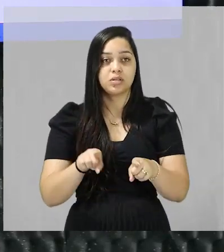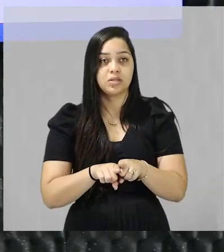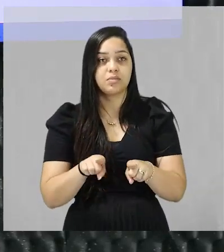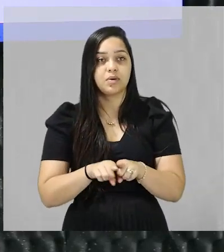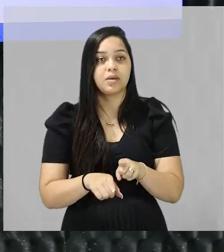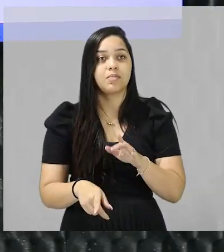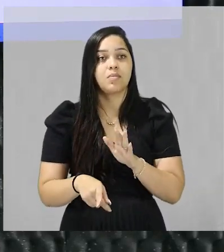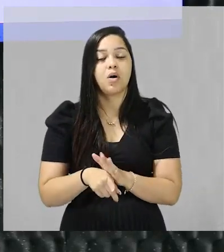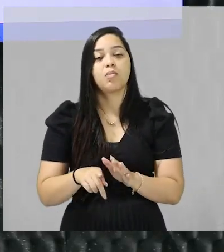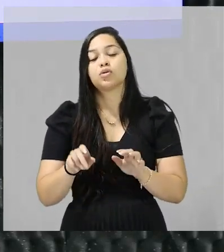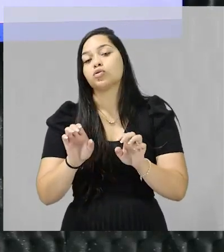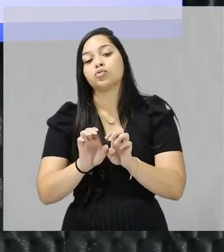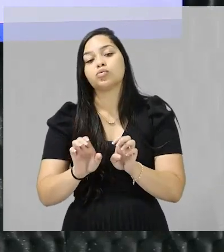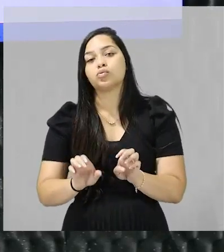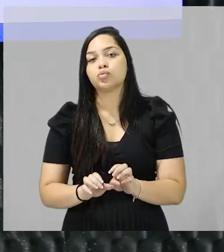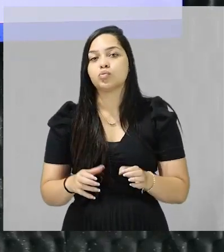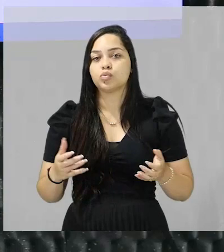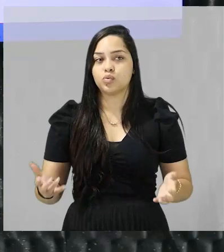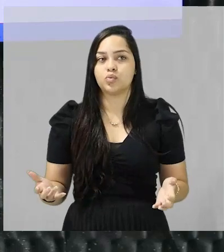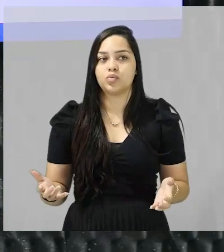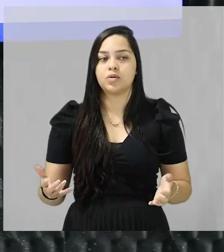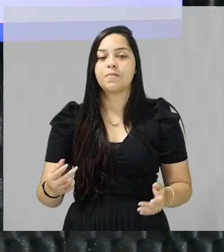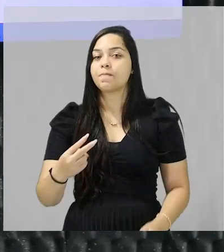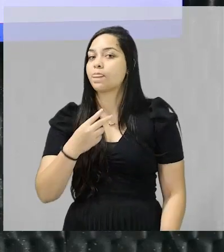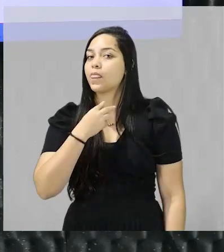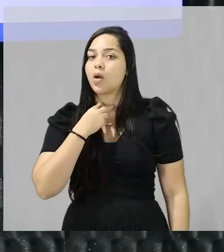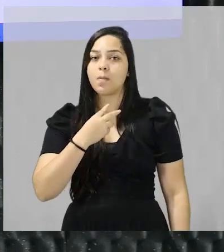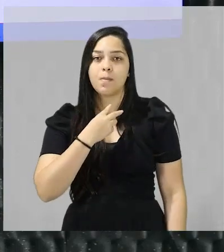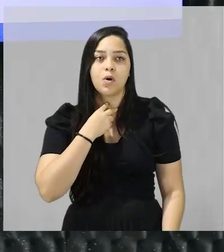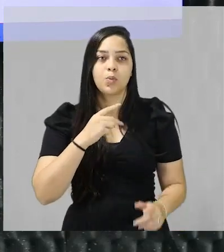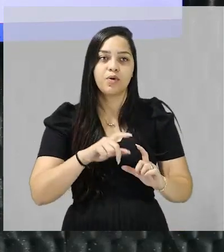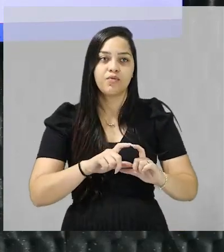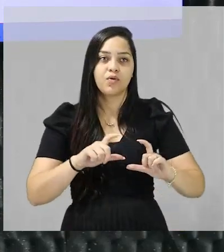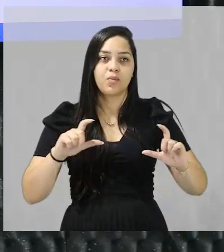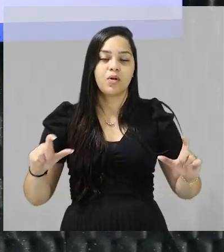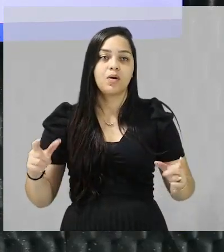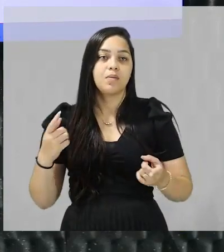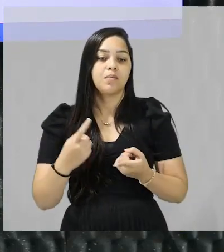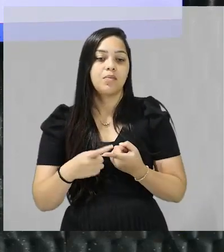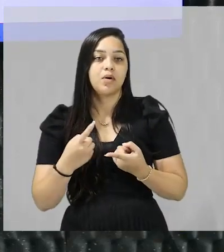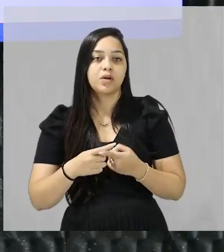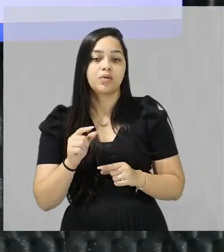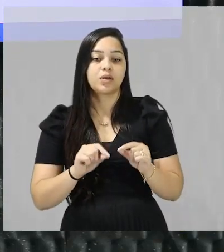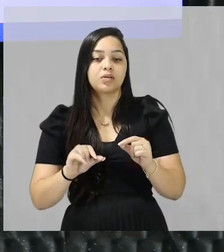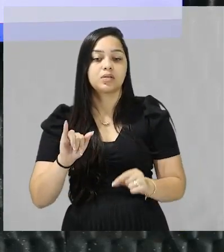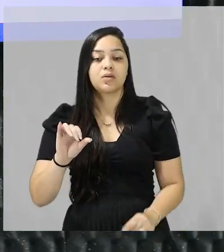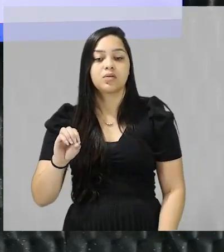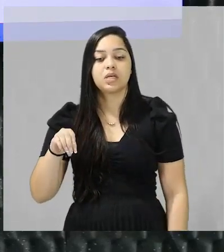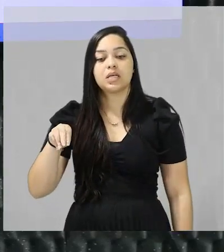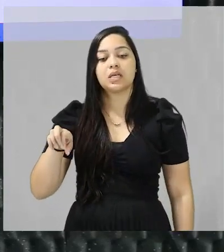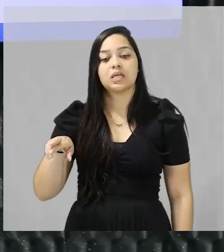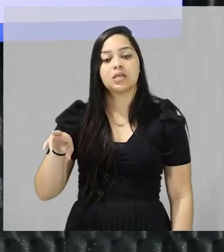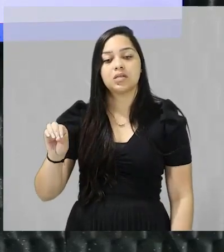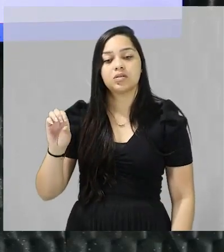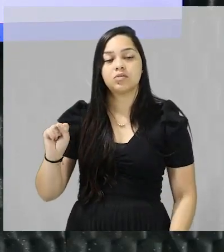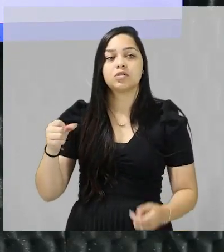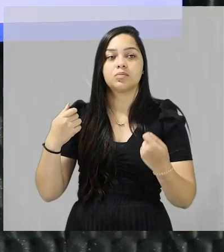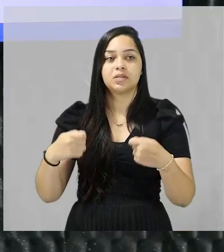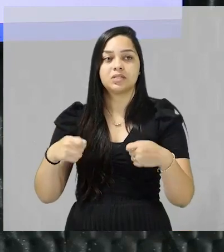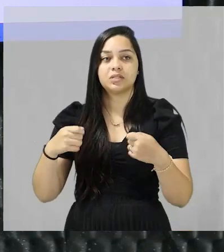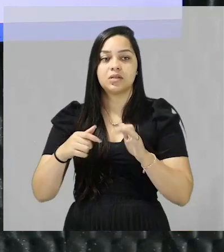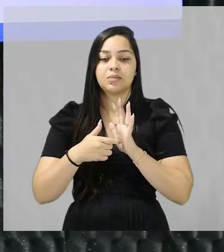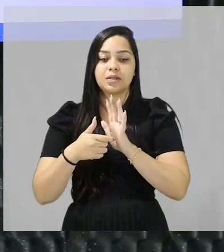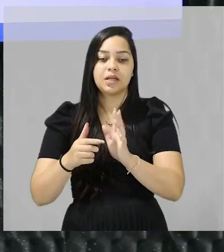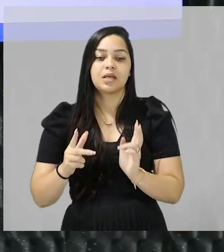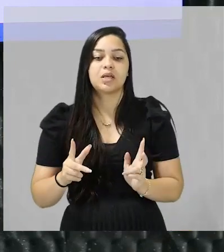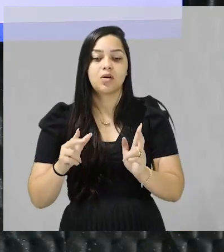fórmula estrutural. Não pode ser a fórmula molecular porque eles são isômeros, né? Então eles vão apresentar a